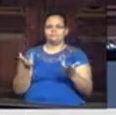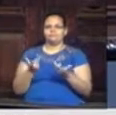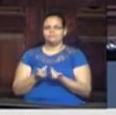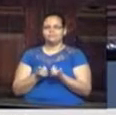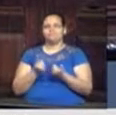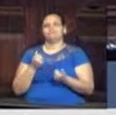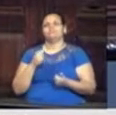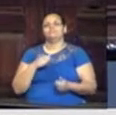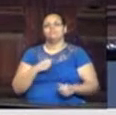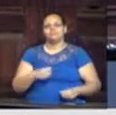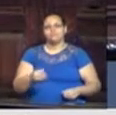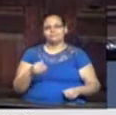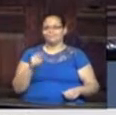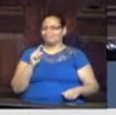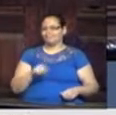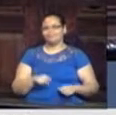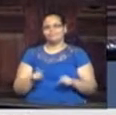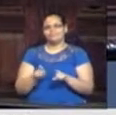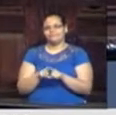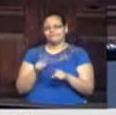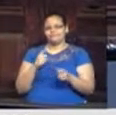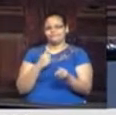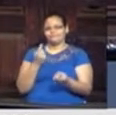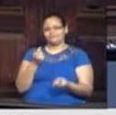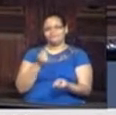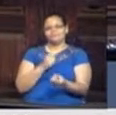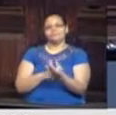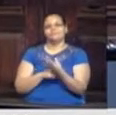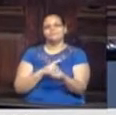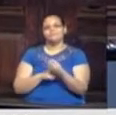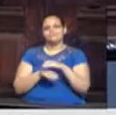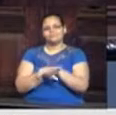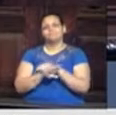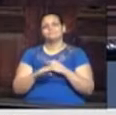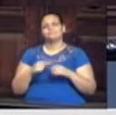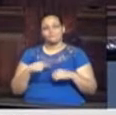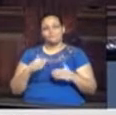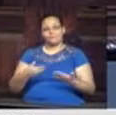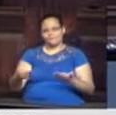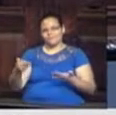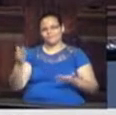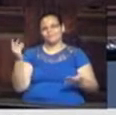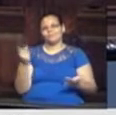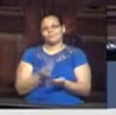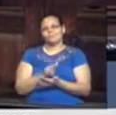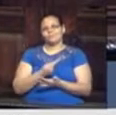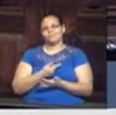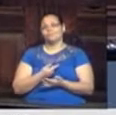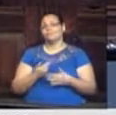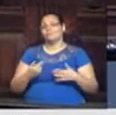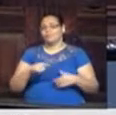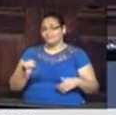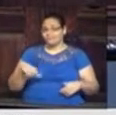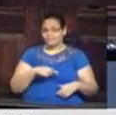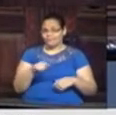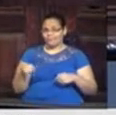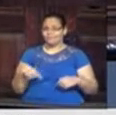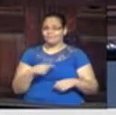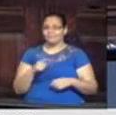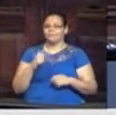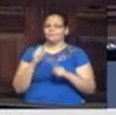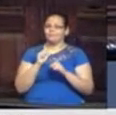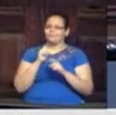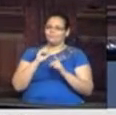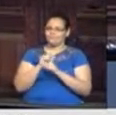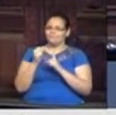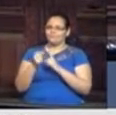mais desenfreada corrupção. A conta chegou. E agora somos nós,